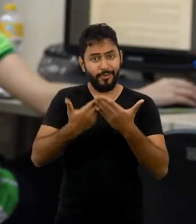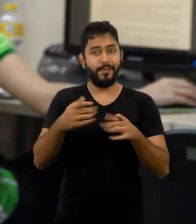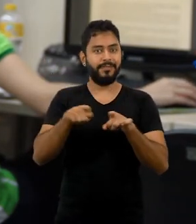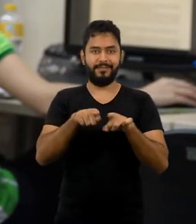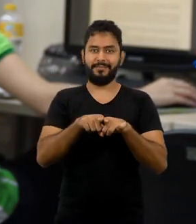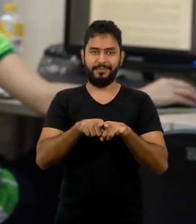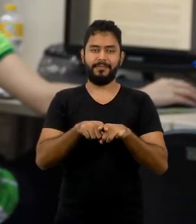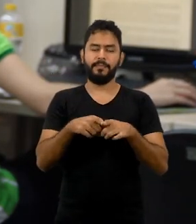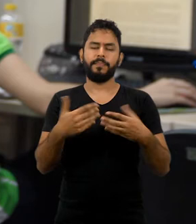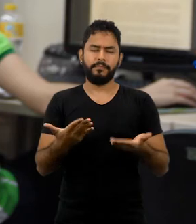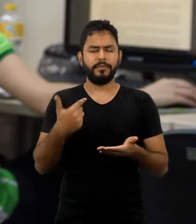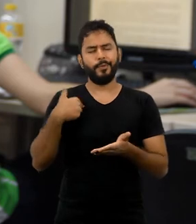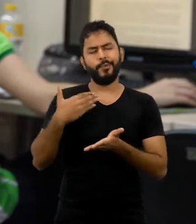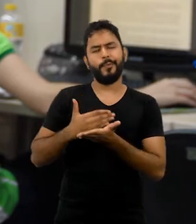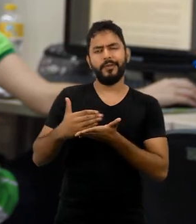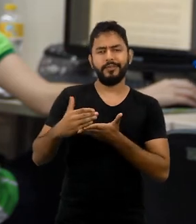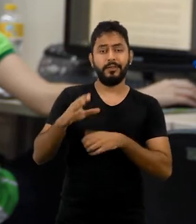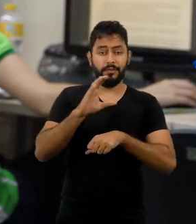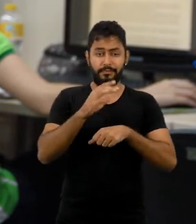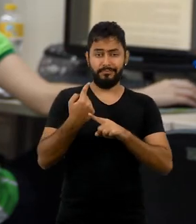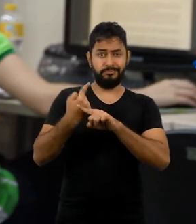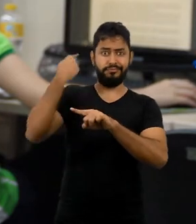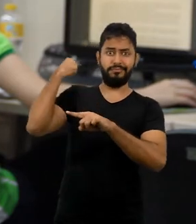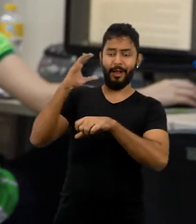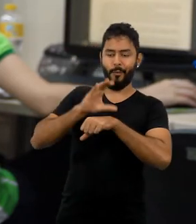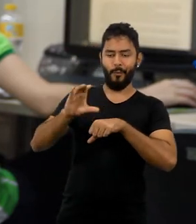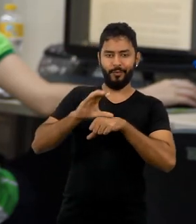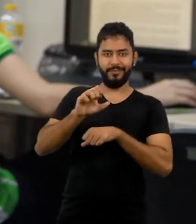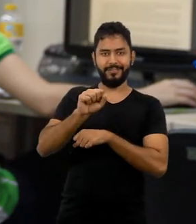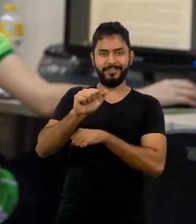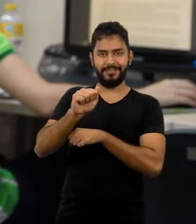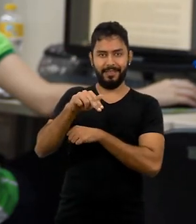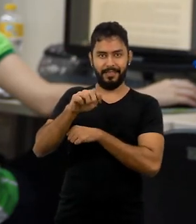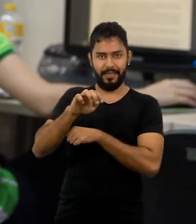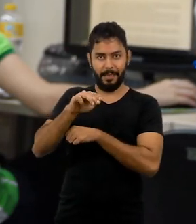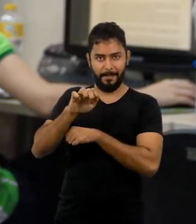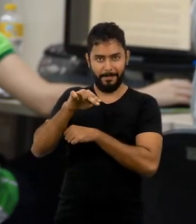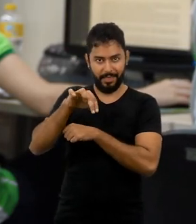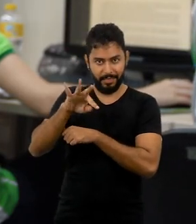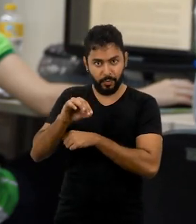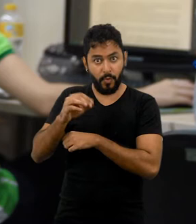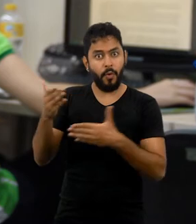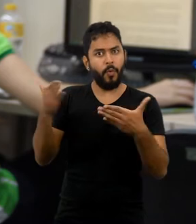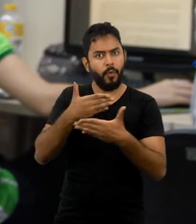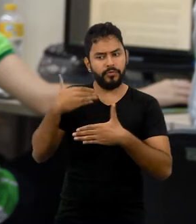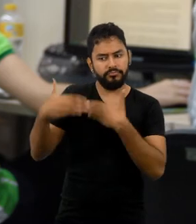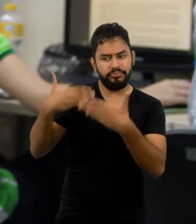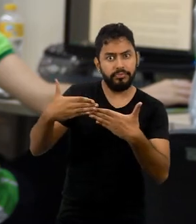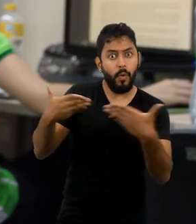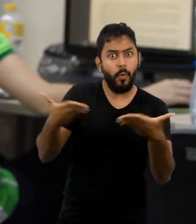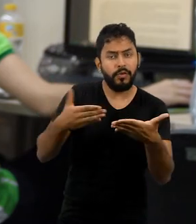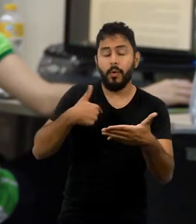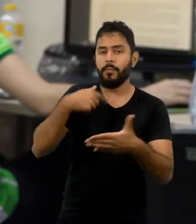Eu comecei fazendo um curso de saneamento aqui na escola. Hoje eu sou professora do curso de saneamento, de gestão